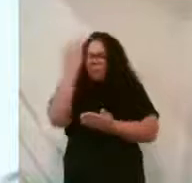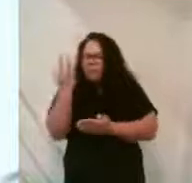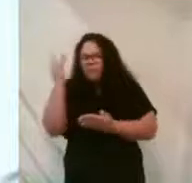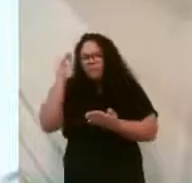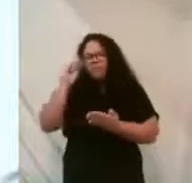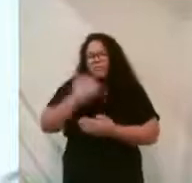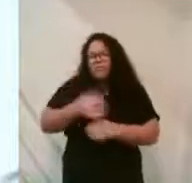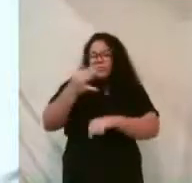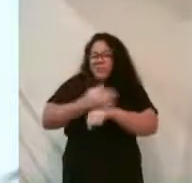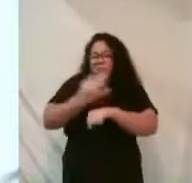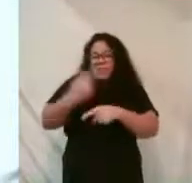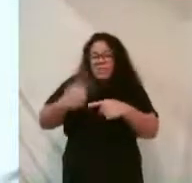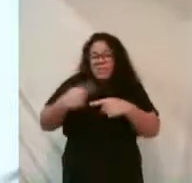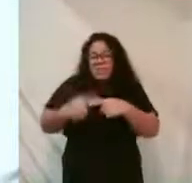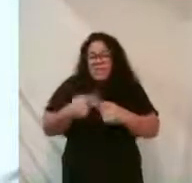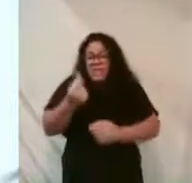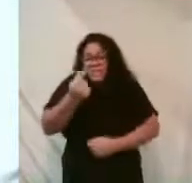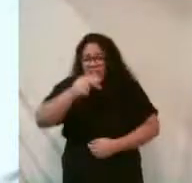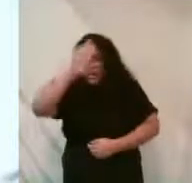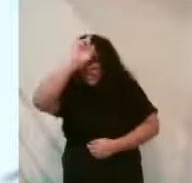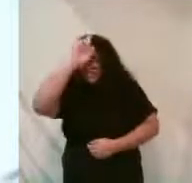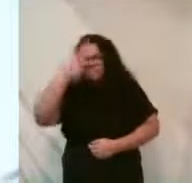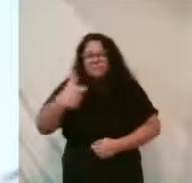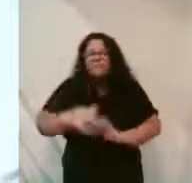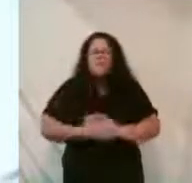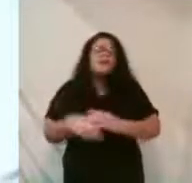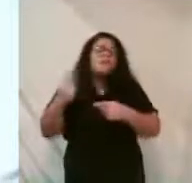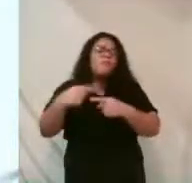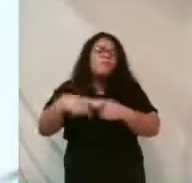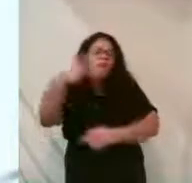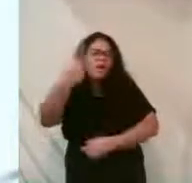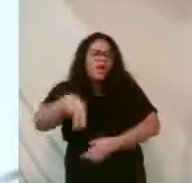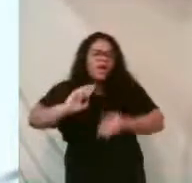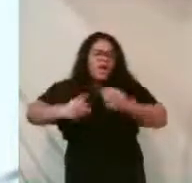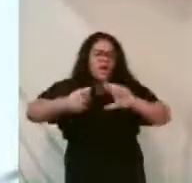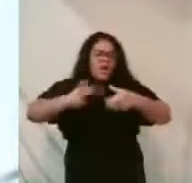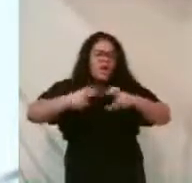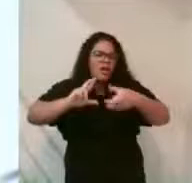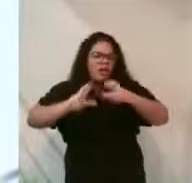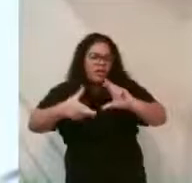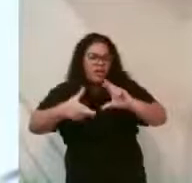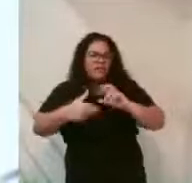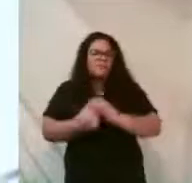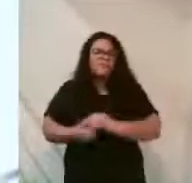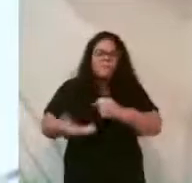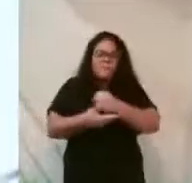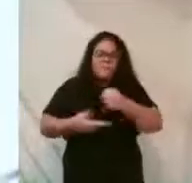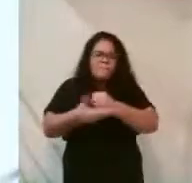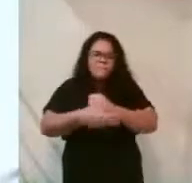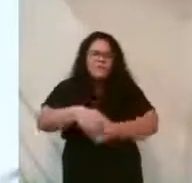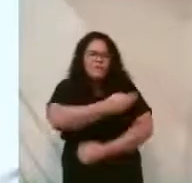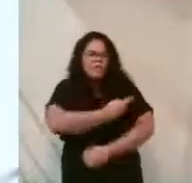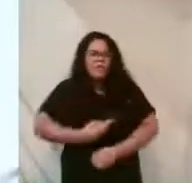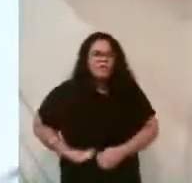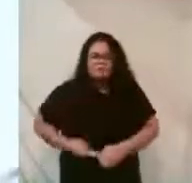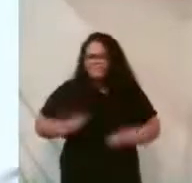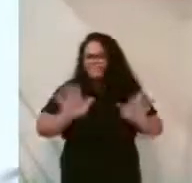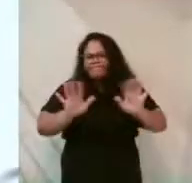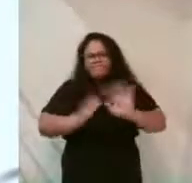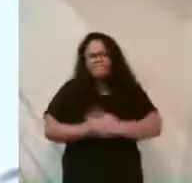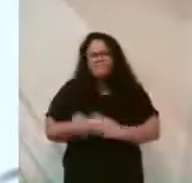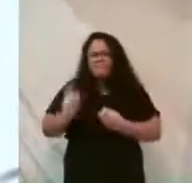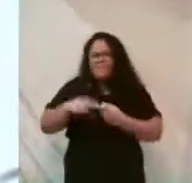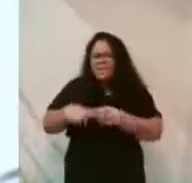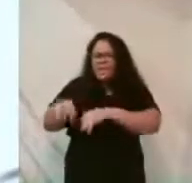isso? A reciclagem no Brasil não nasce de políticas públicas, somente em 2010 tivemos política nacional de resíduos sólidos, tão pouco da educação